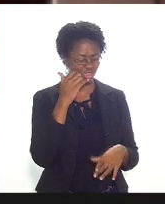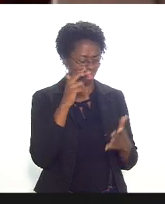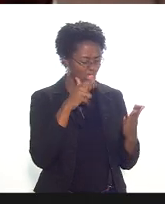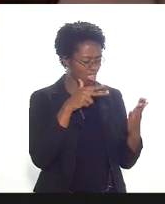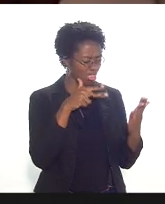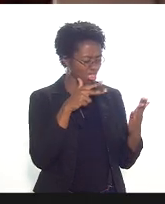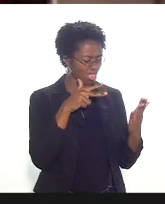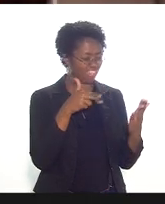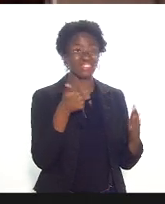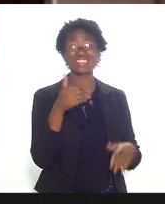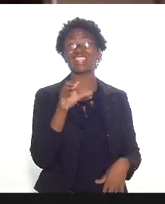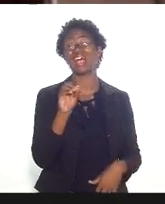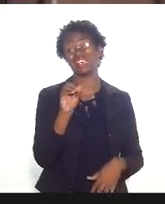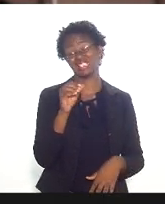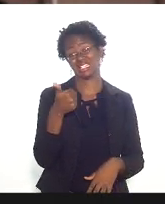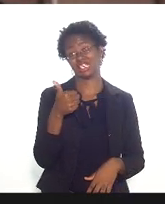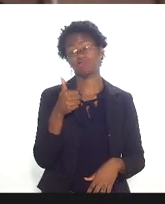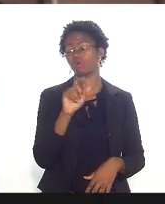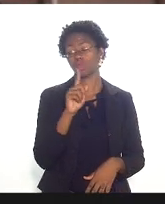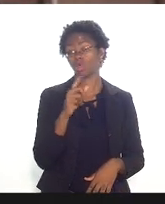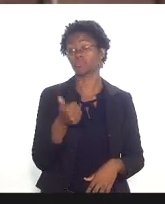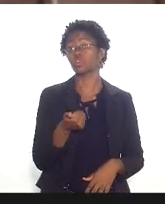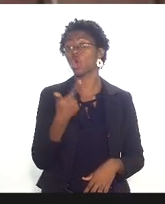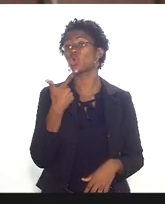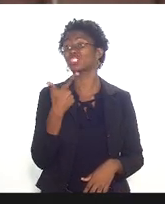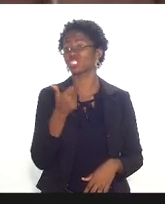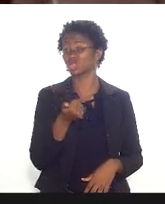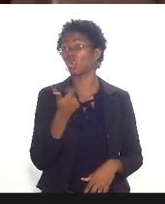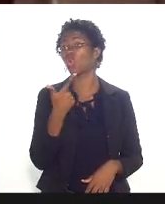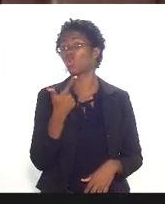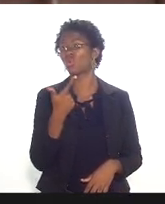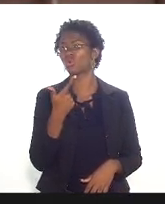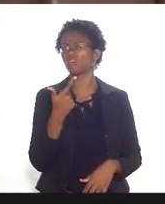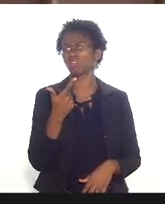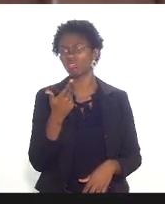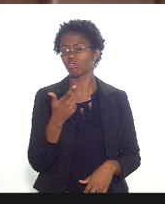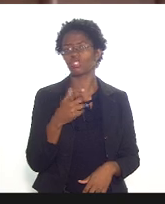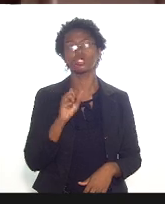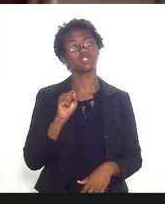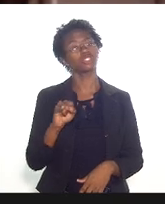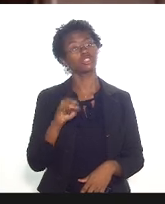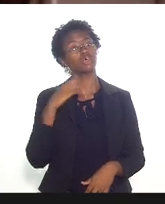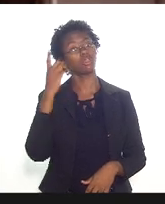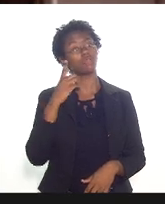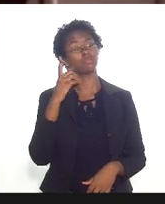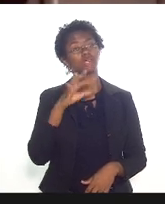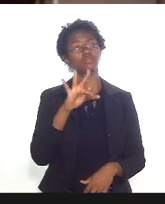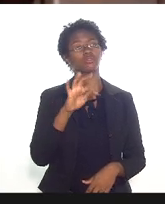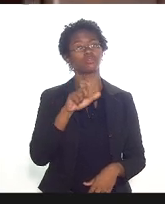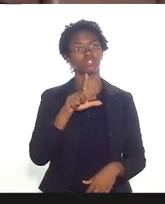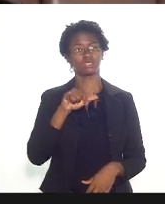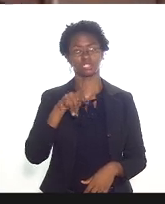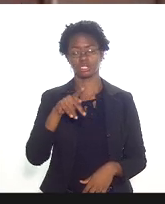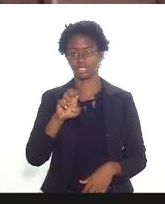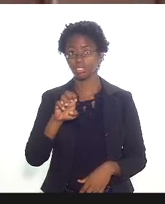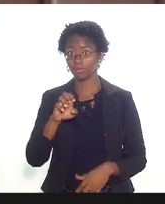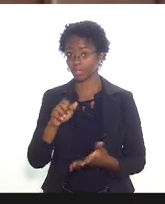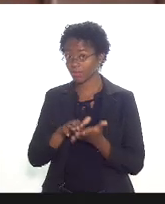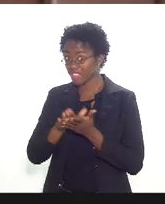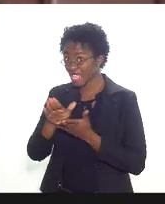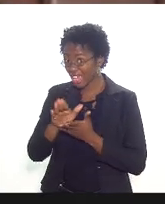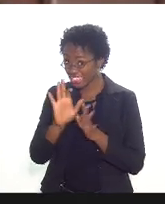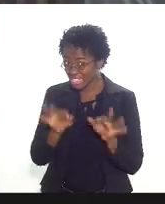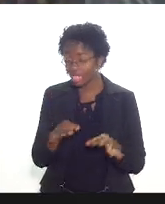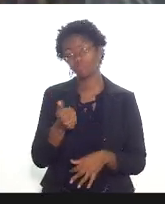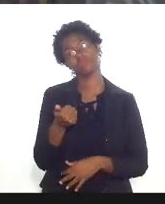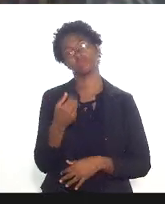10 audiências, 12 audiências. Caso o deputado Felipe consiga enviar, serão 13 audiências.